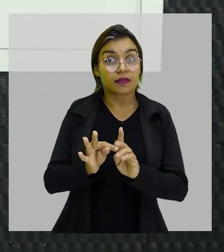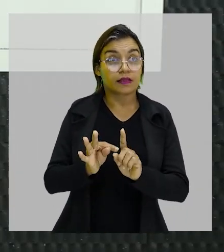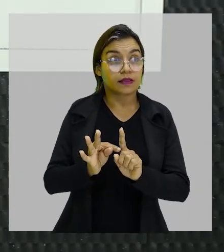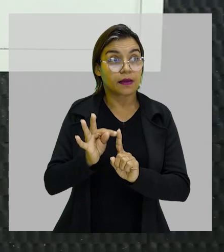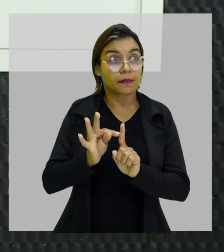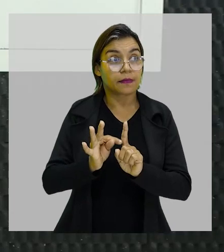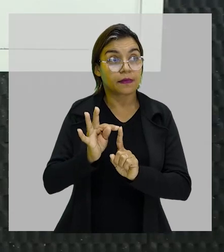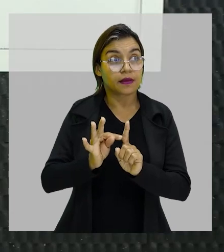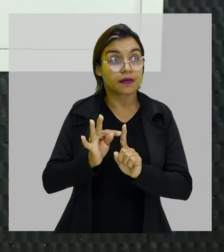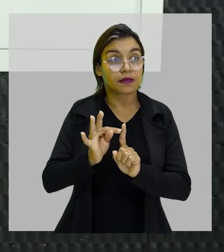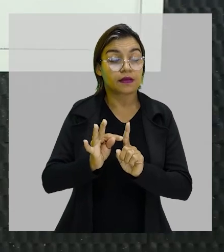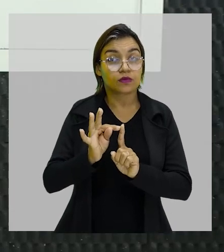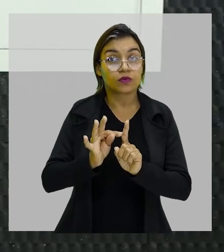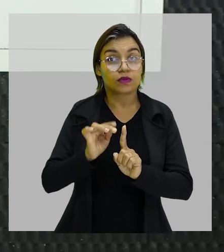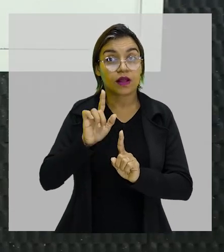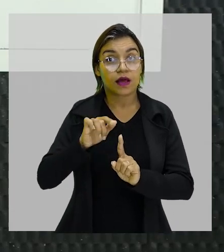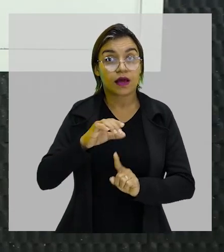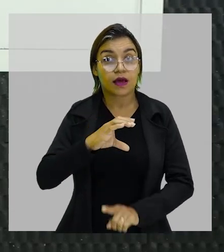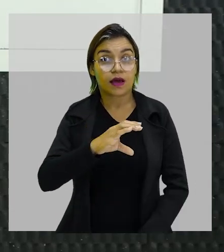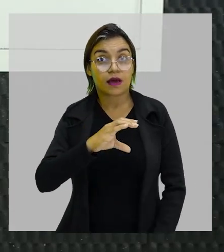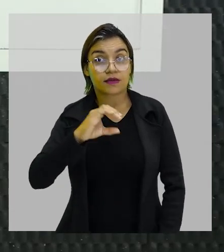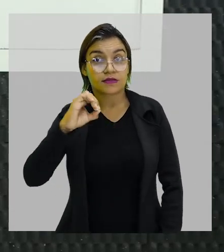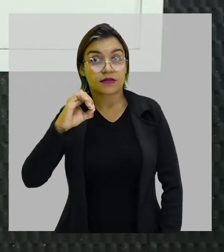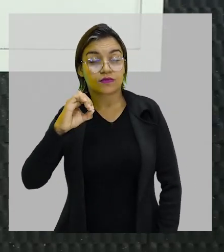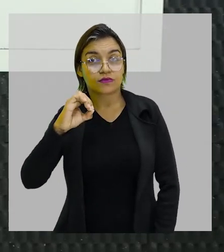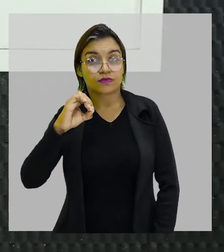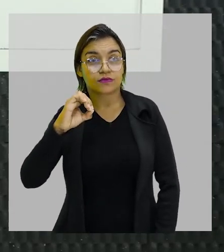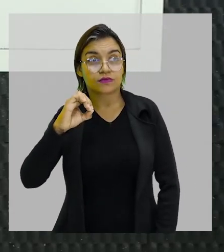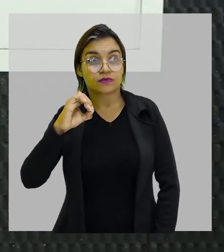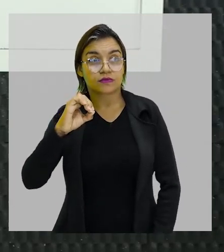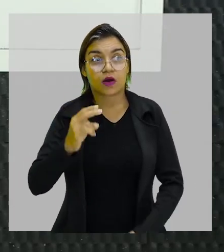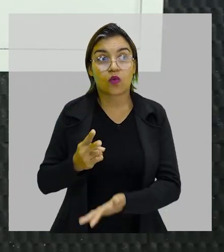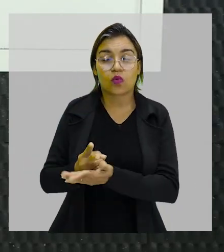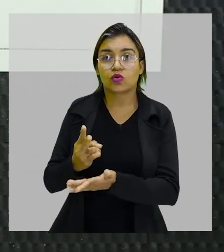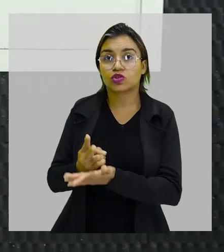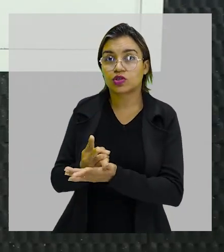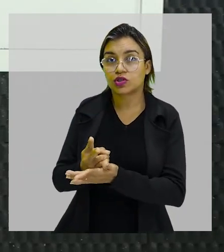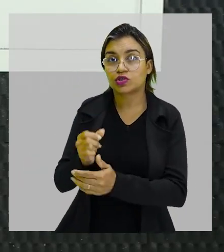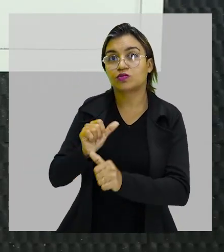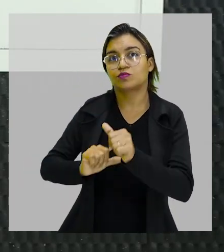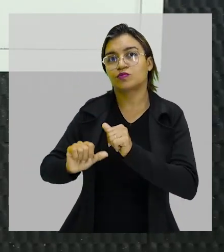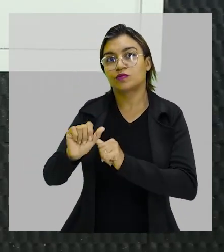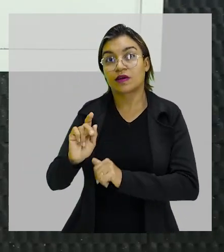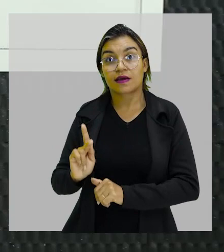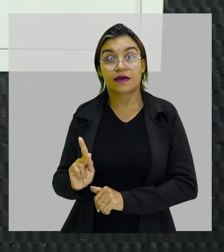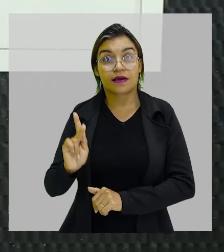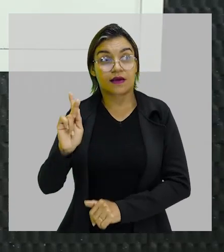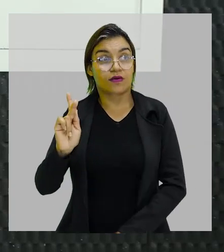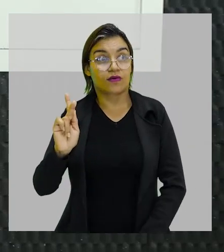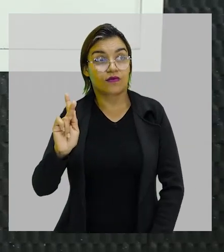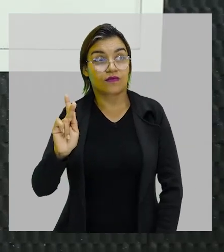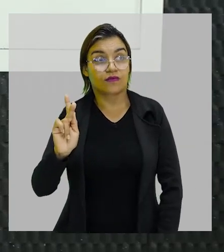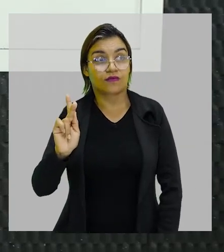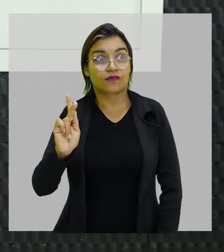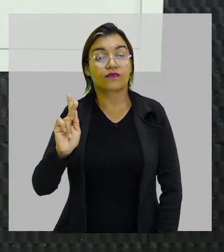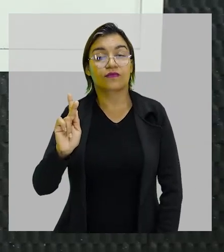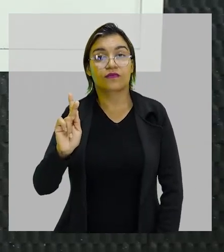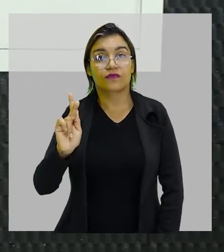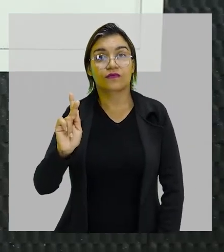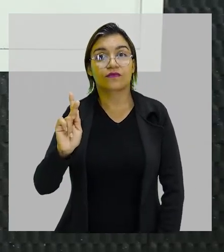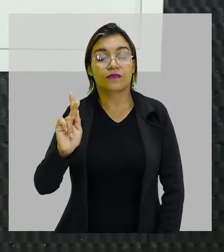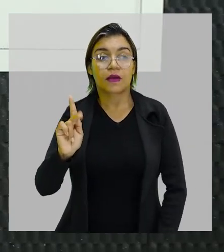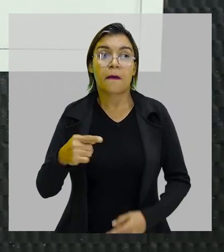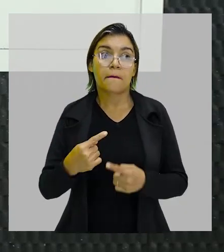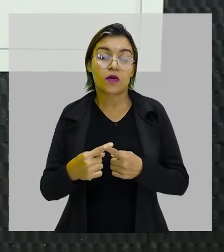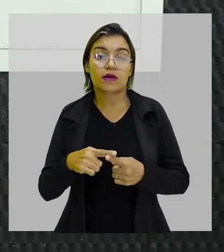em Celsius. Lá na minha constante está em Kelvin. Eu tenho que fazer essa transformação de Celsius para Kelvin. Porque eu tenho